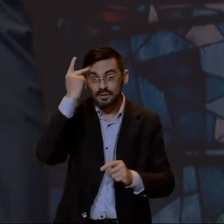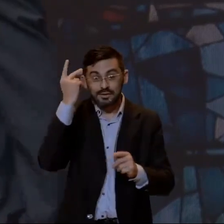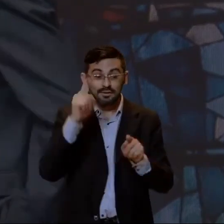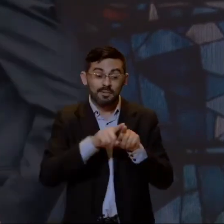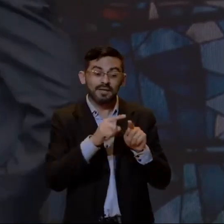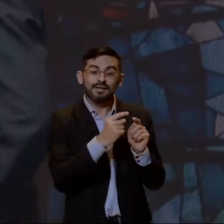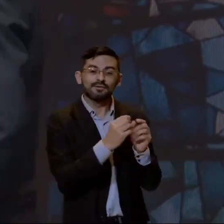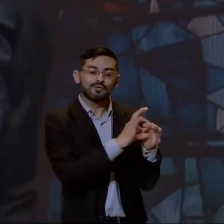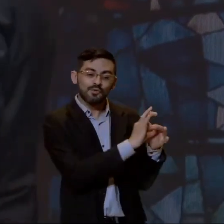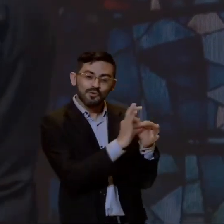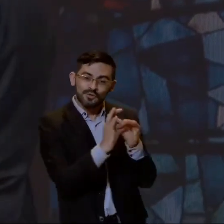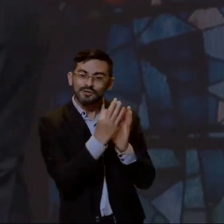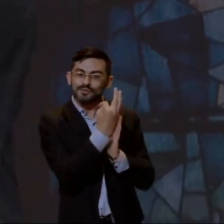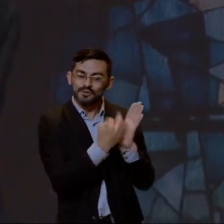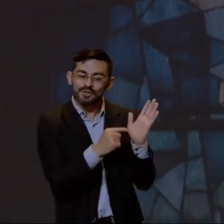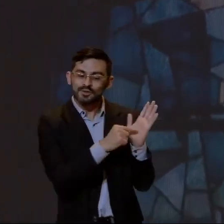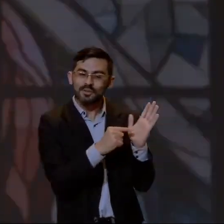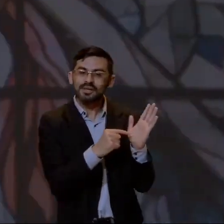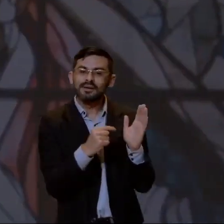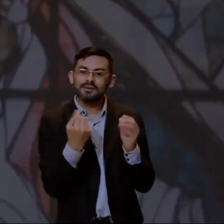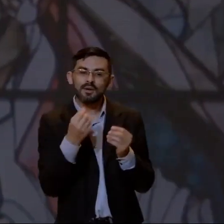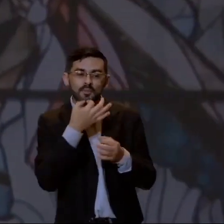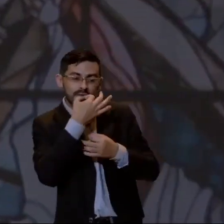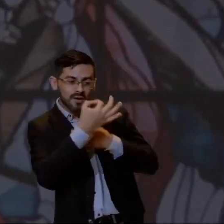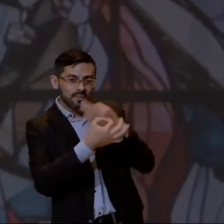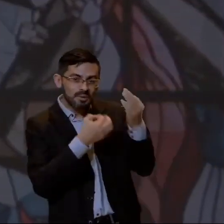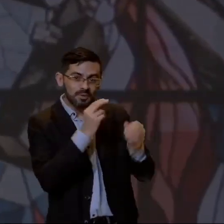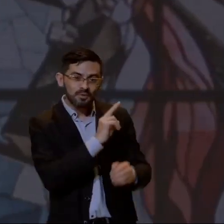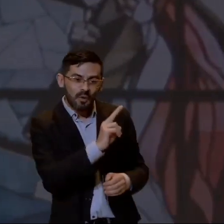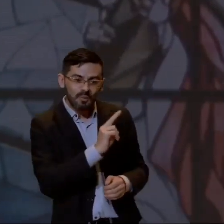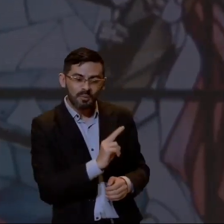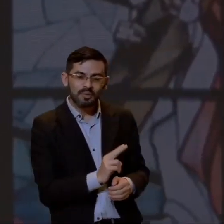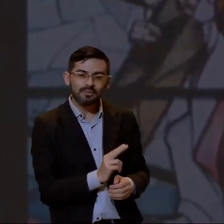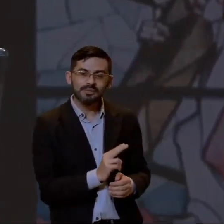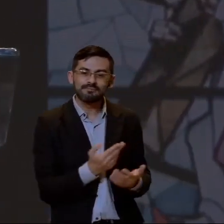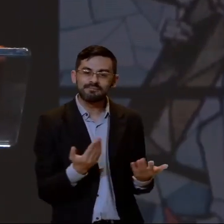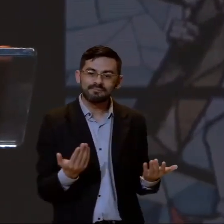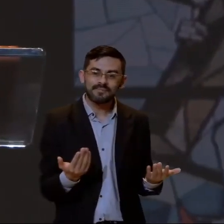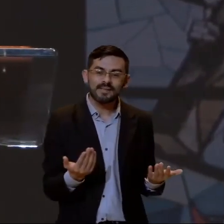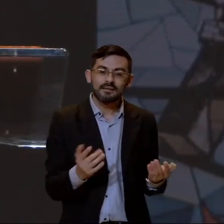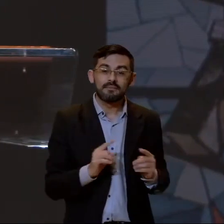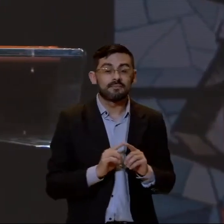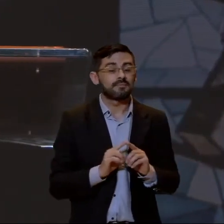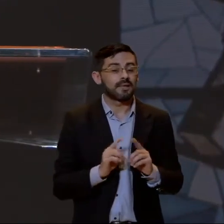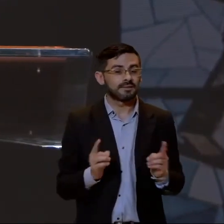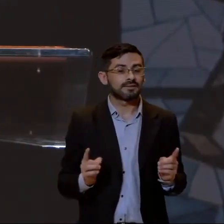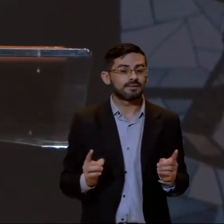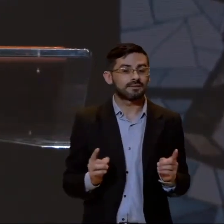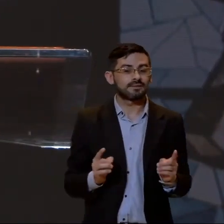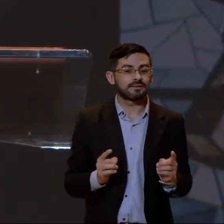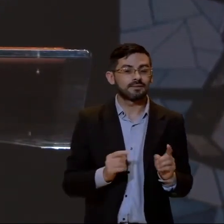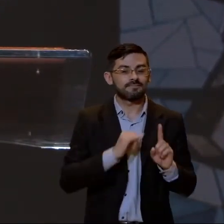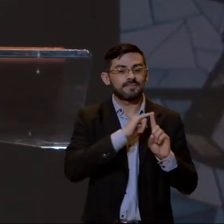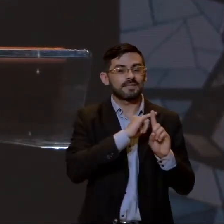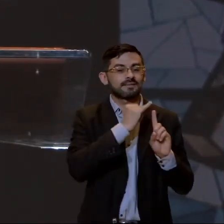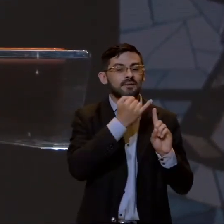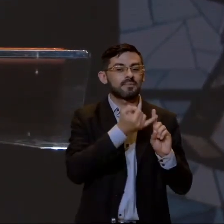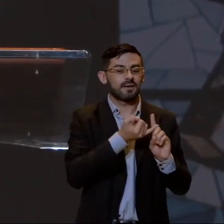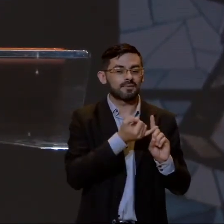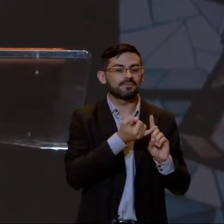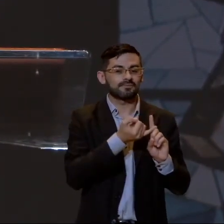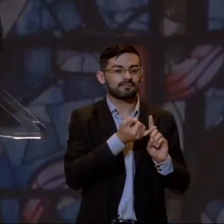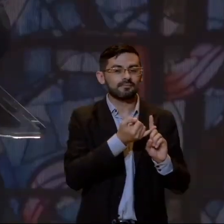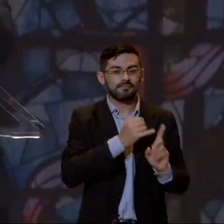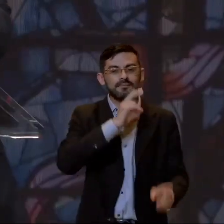vizinhança quer dar palpite no nome do menino. Mas Isabel